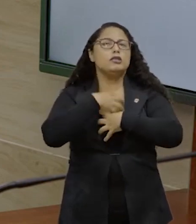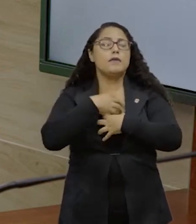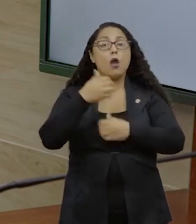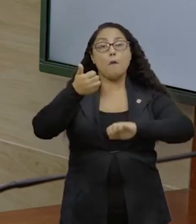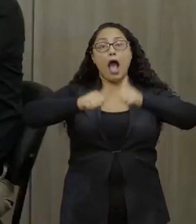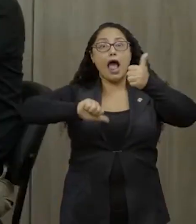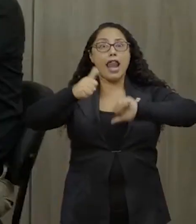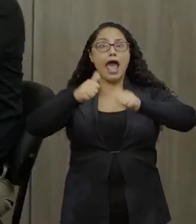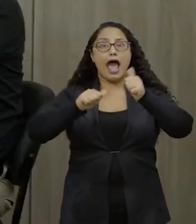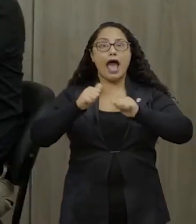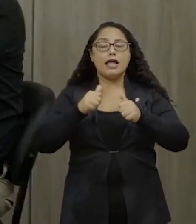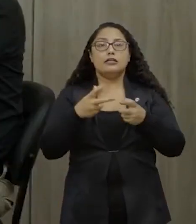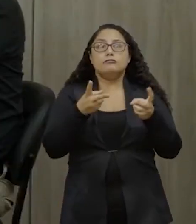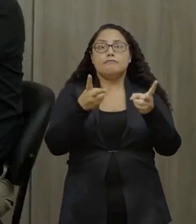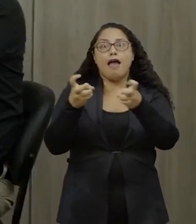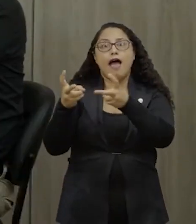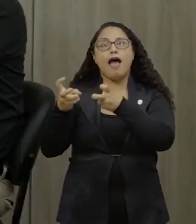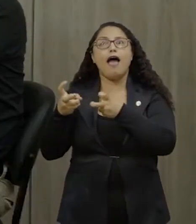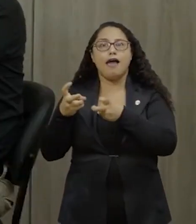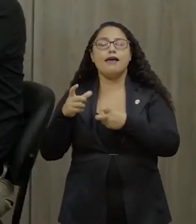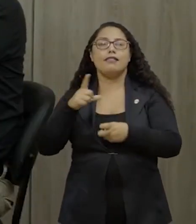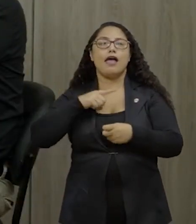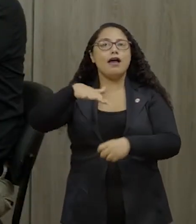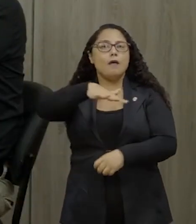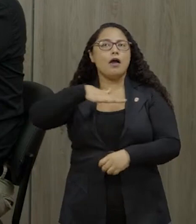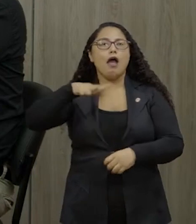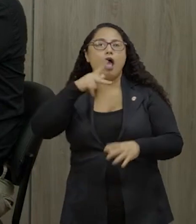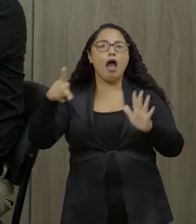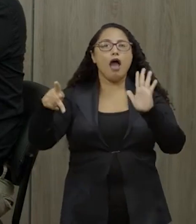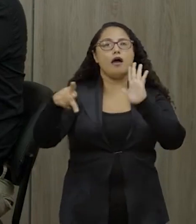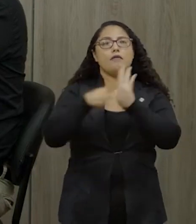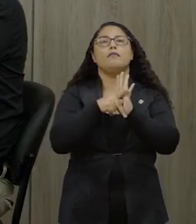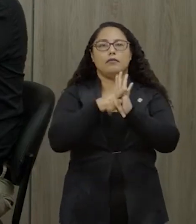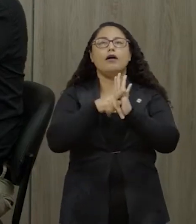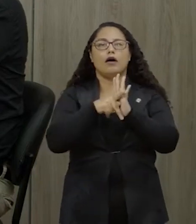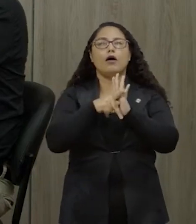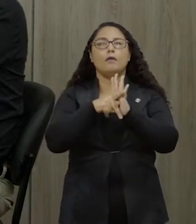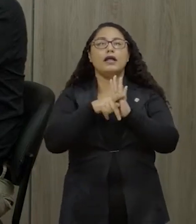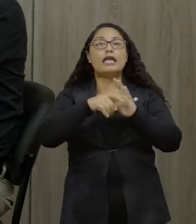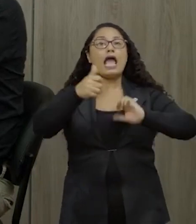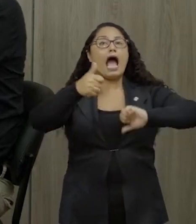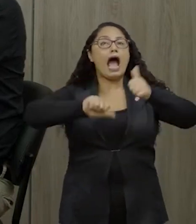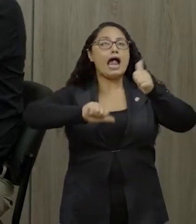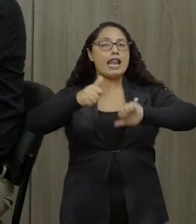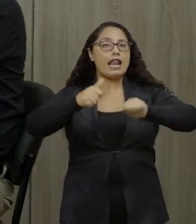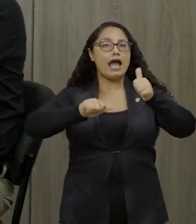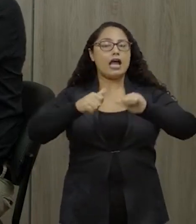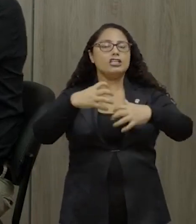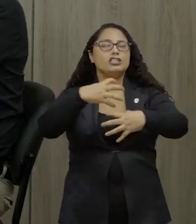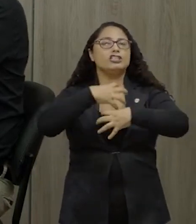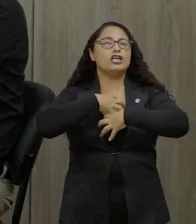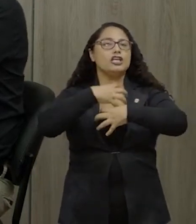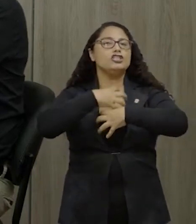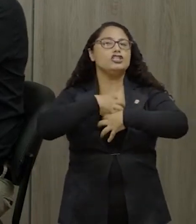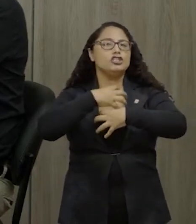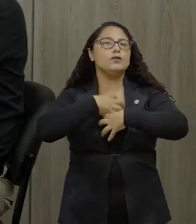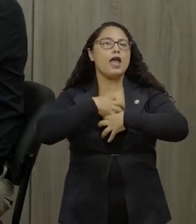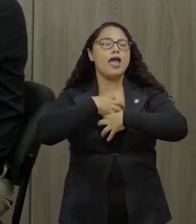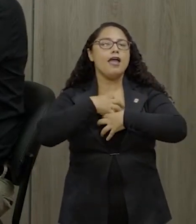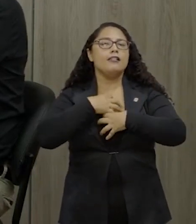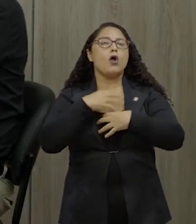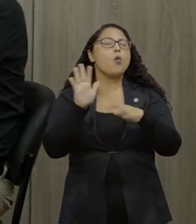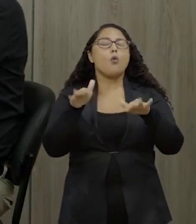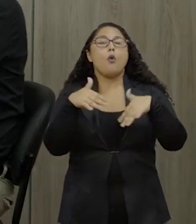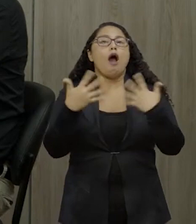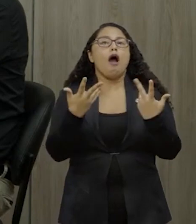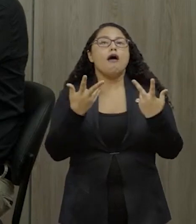uma análise de intenção, né? Existe uma área própria da inteligência artificial que é a análise de sentimentos, análise